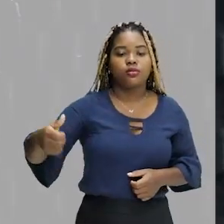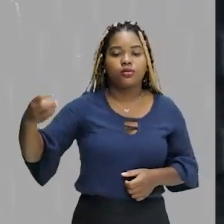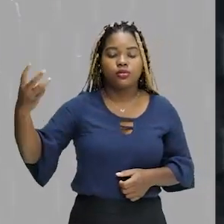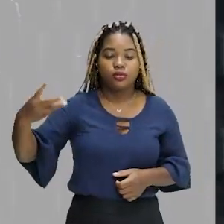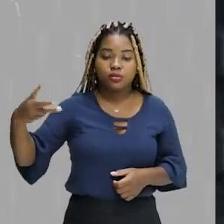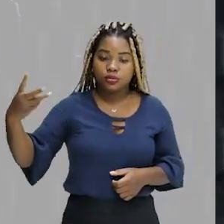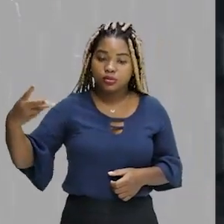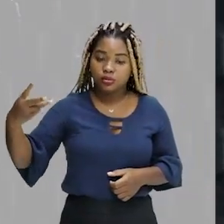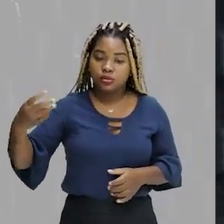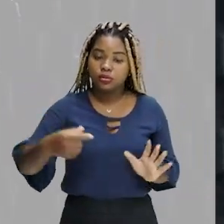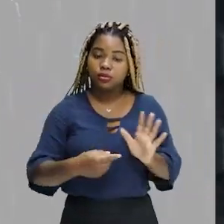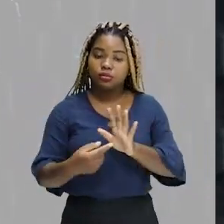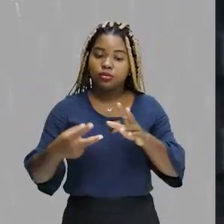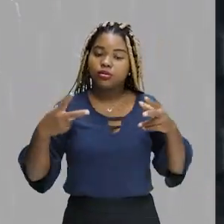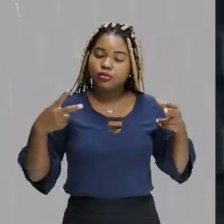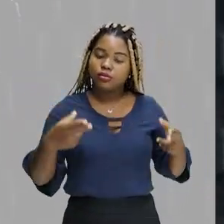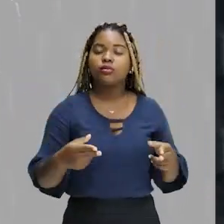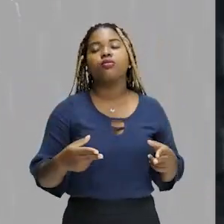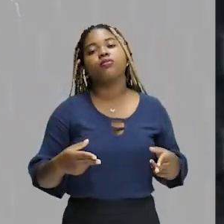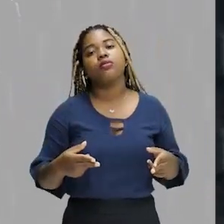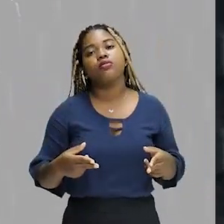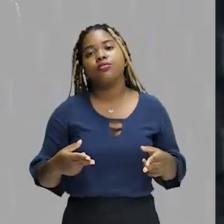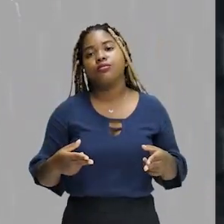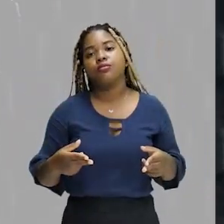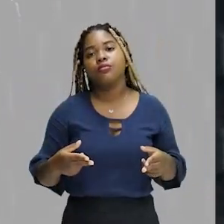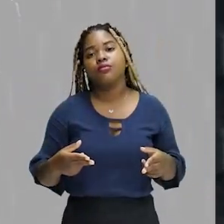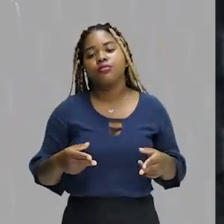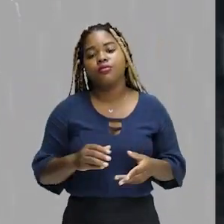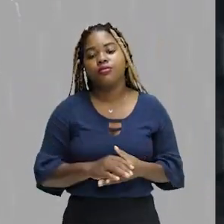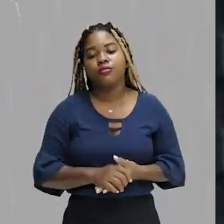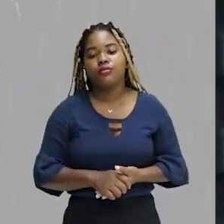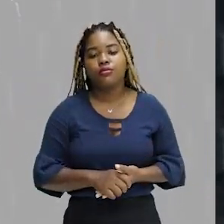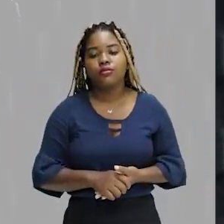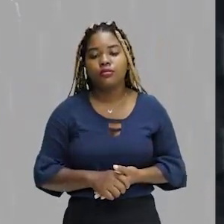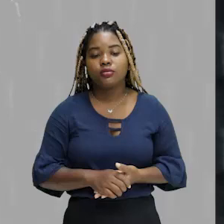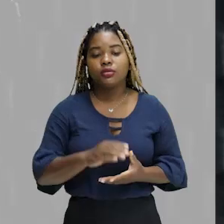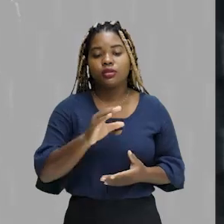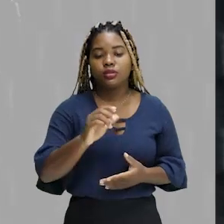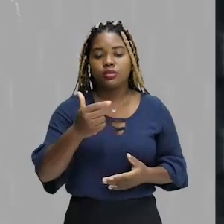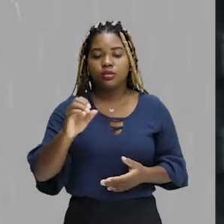eles apresentam a mesma fórmula molecular,